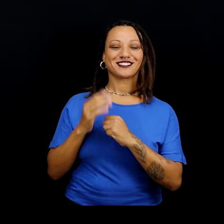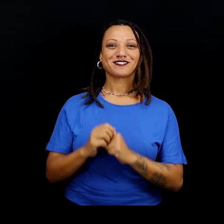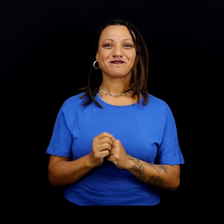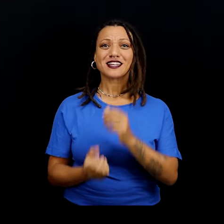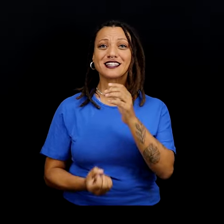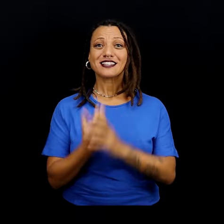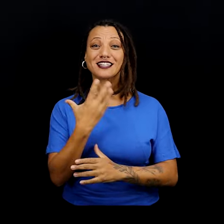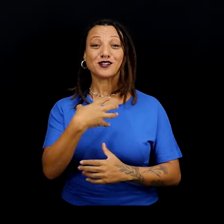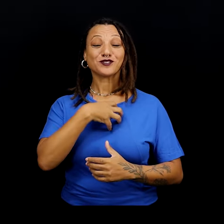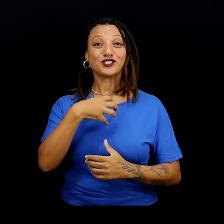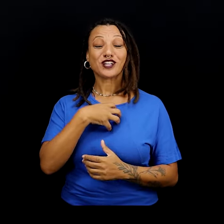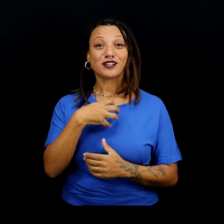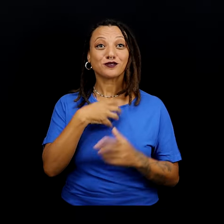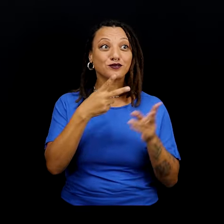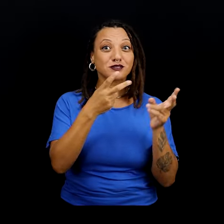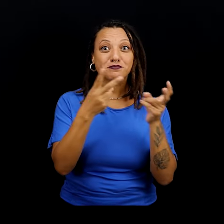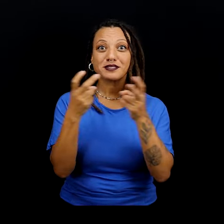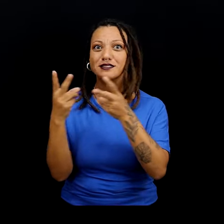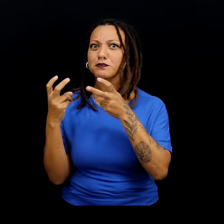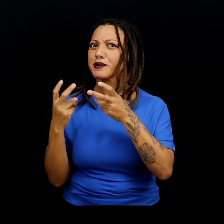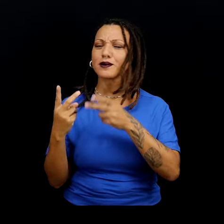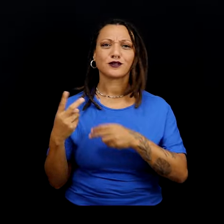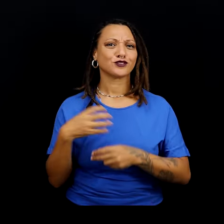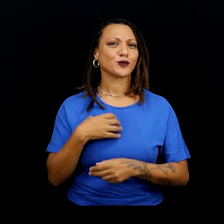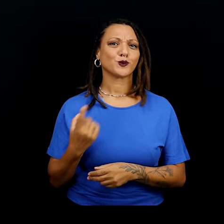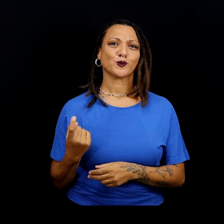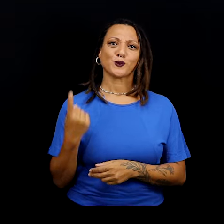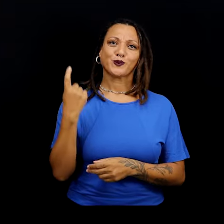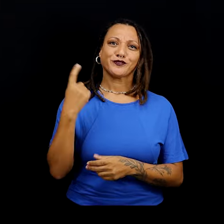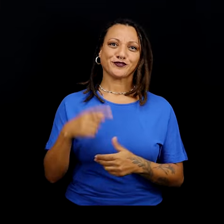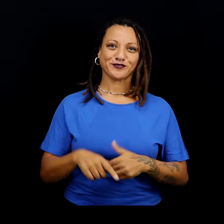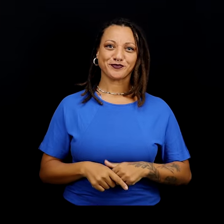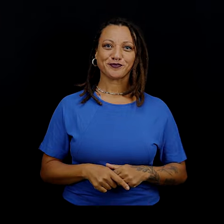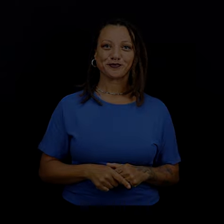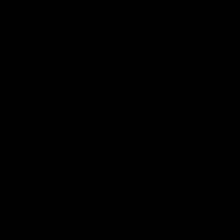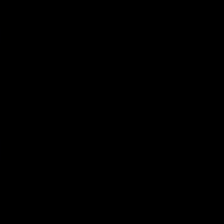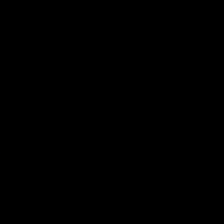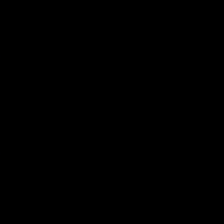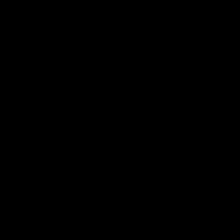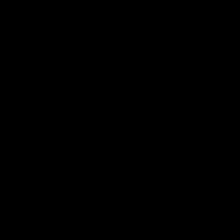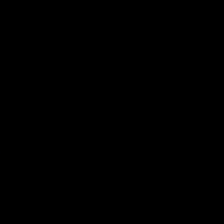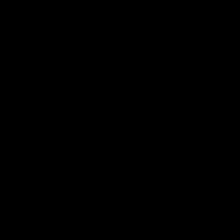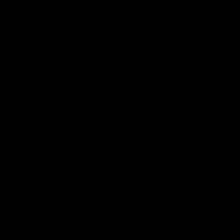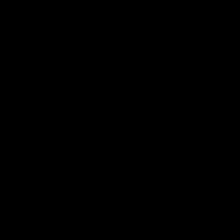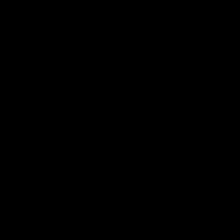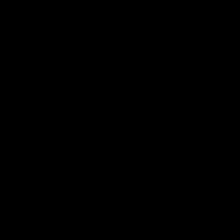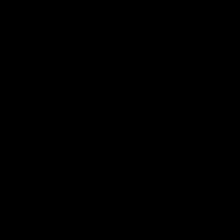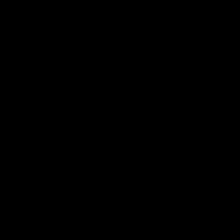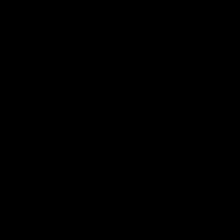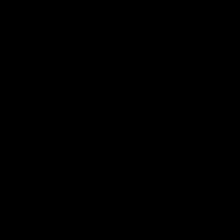que ele cria uma forma de ver que é muito peculiar.